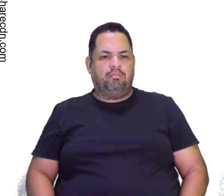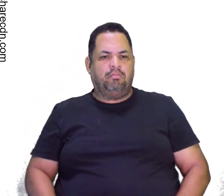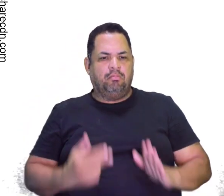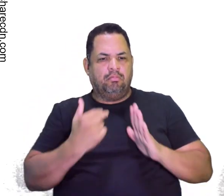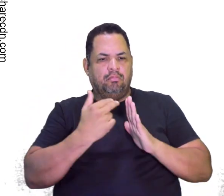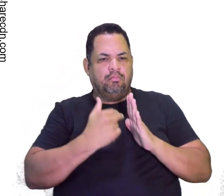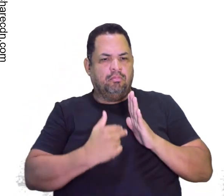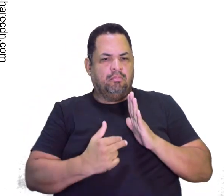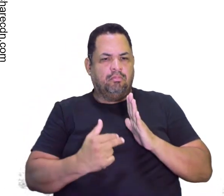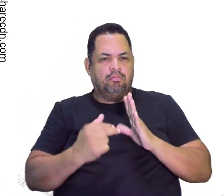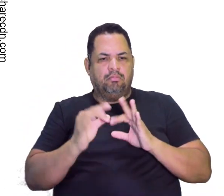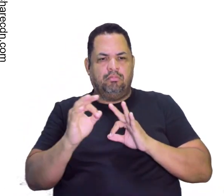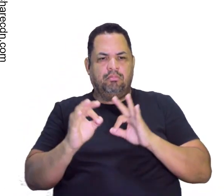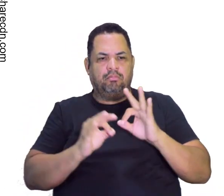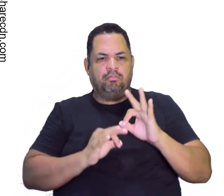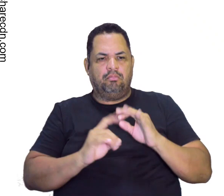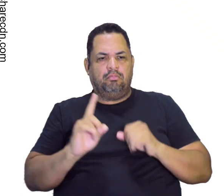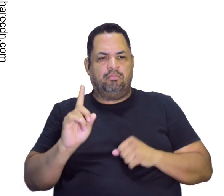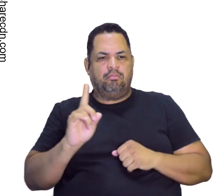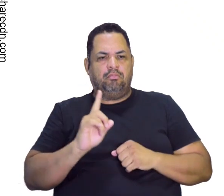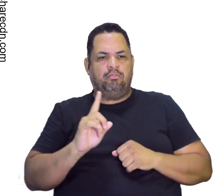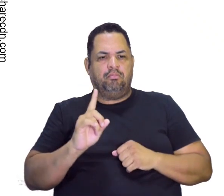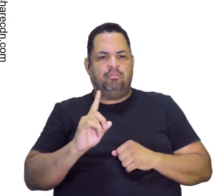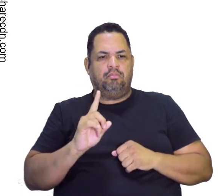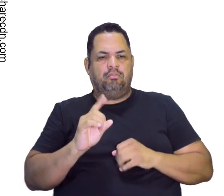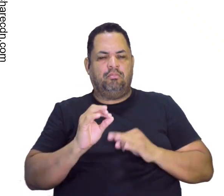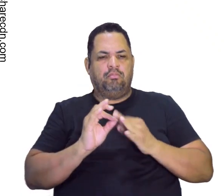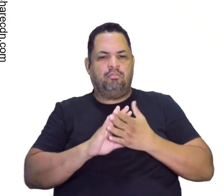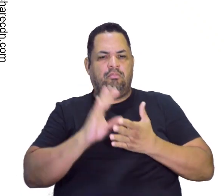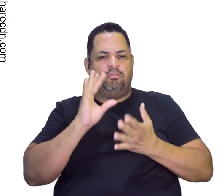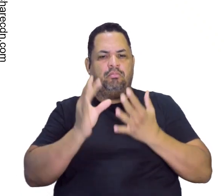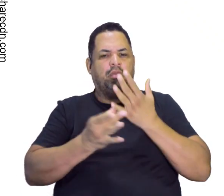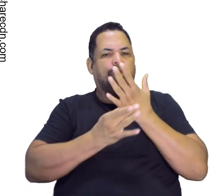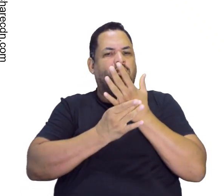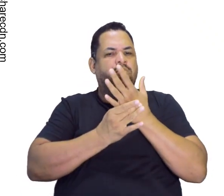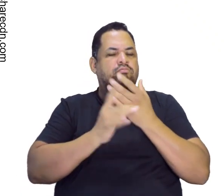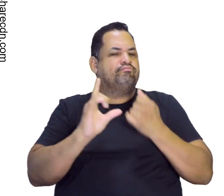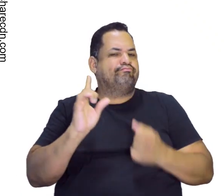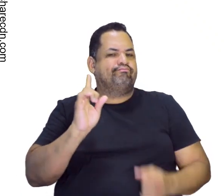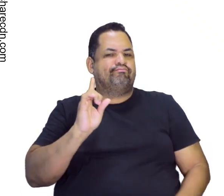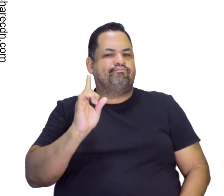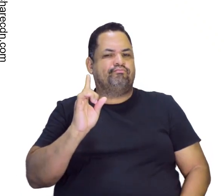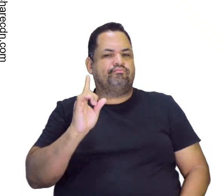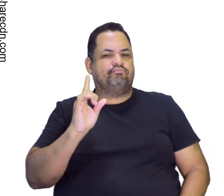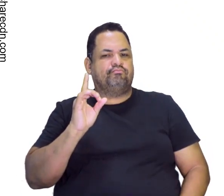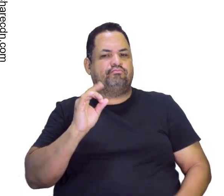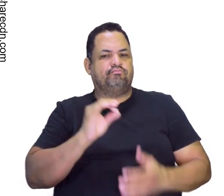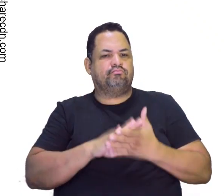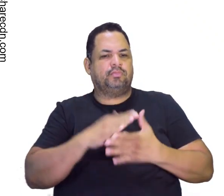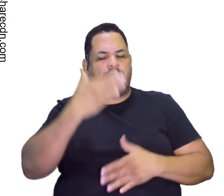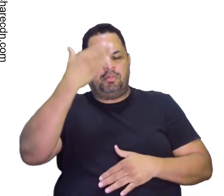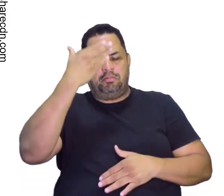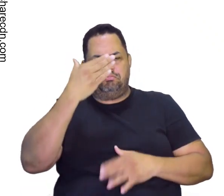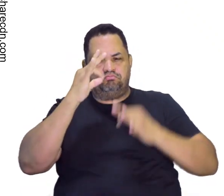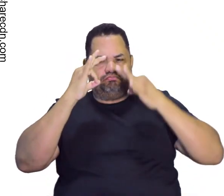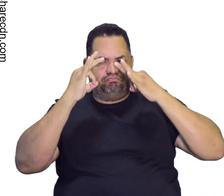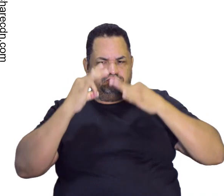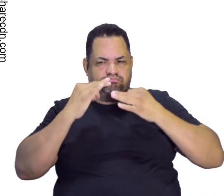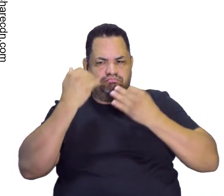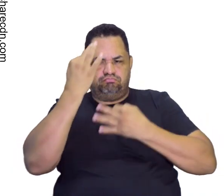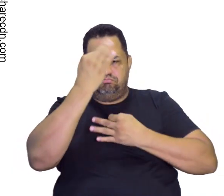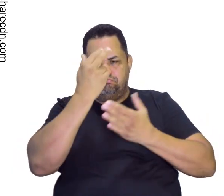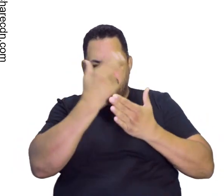traços não são eh do realísticos né não são não é uma cara de uma pessoa assim